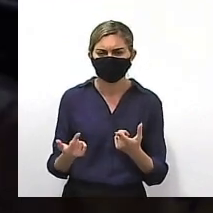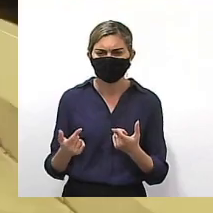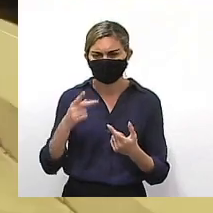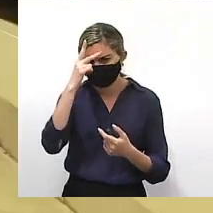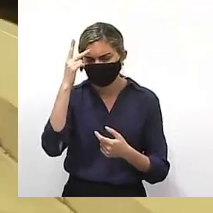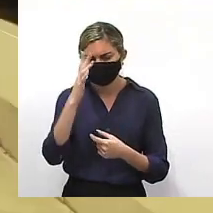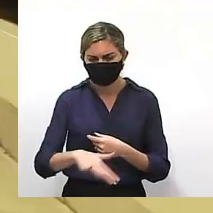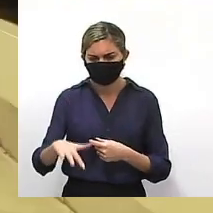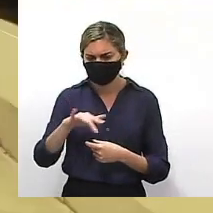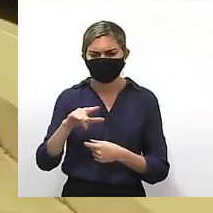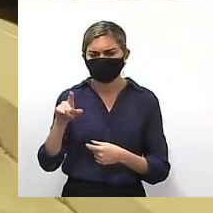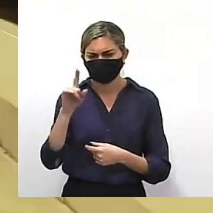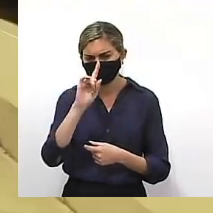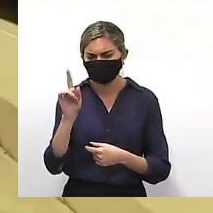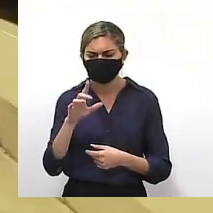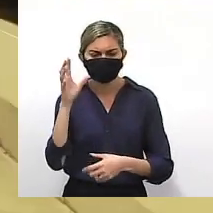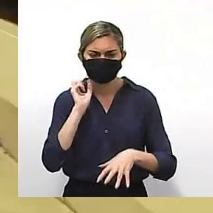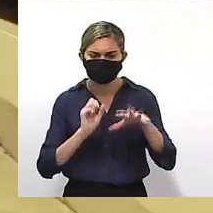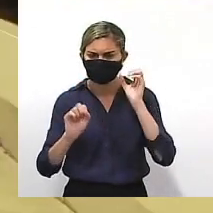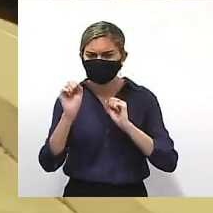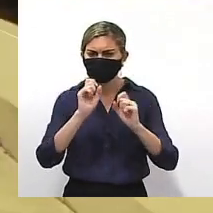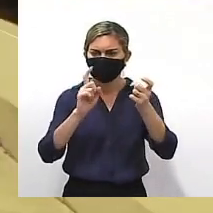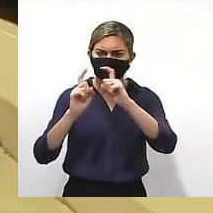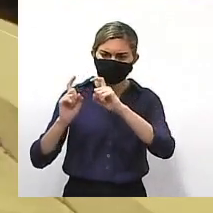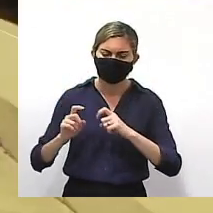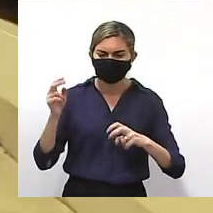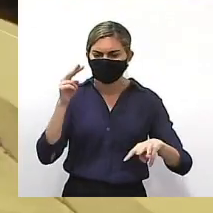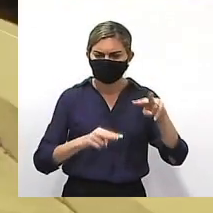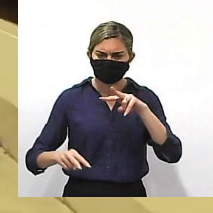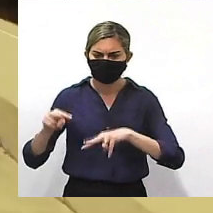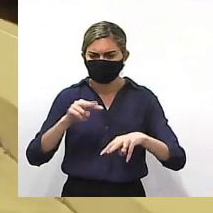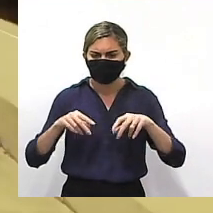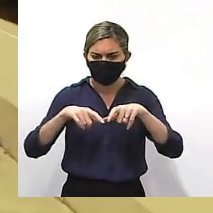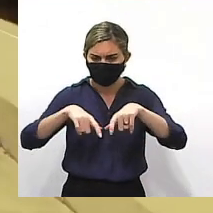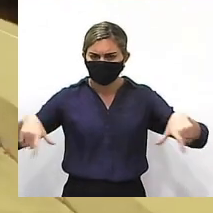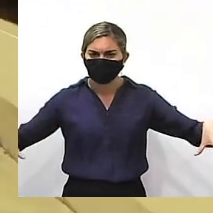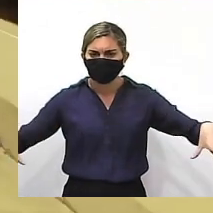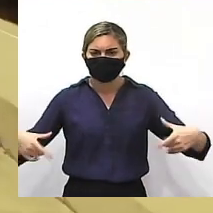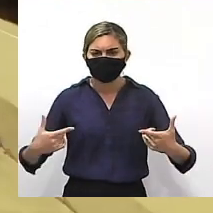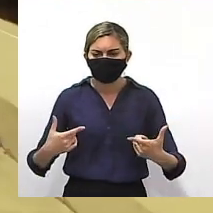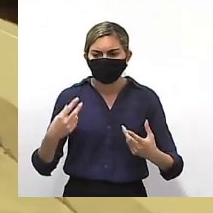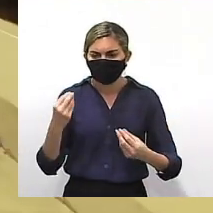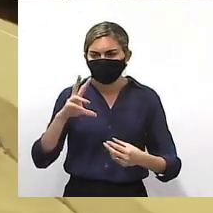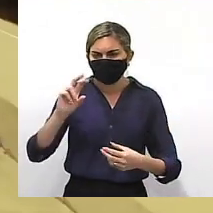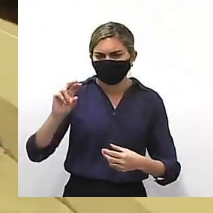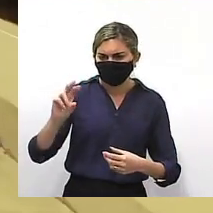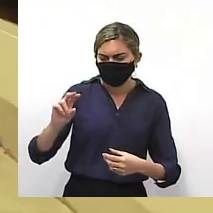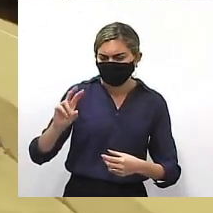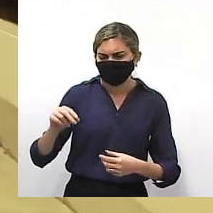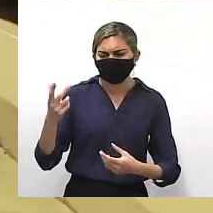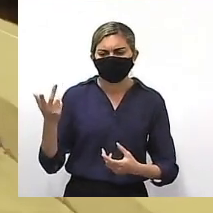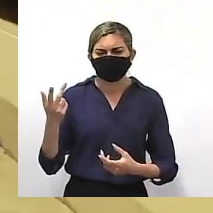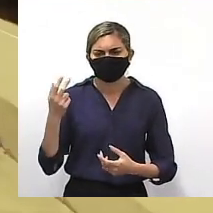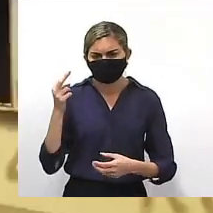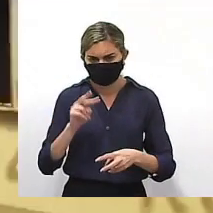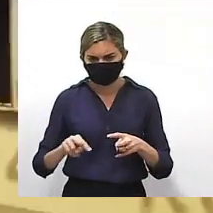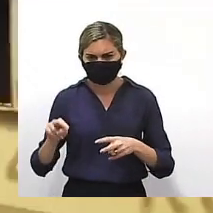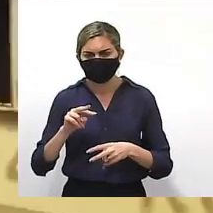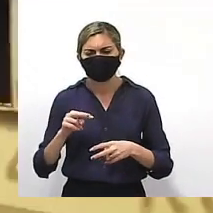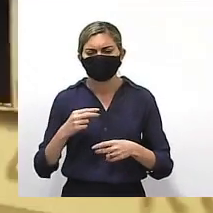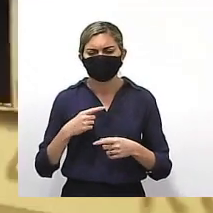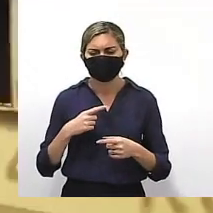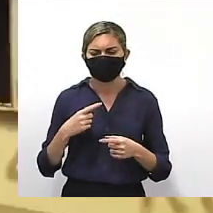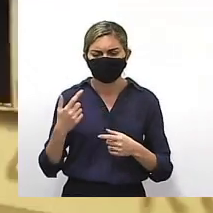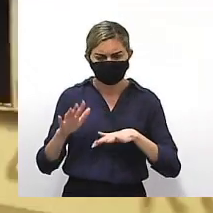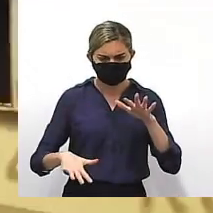que não viram, né, o sonho de ver essa ponte, como o sonho do meu avô, era ver essa ponte. E graças a Deus a